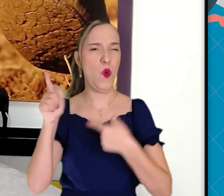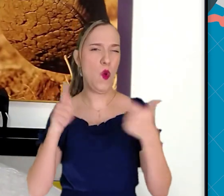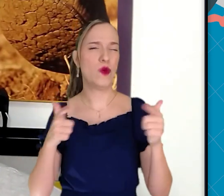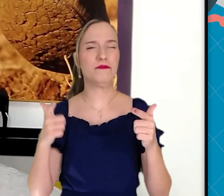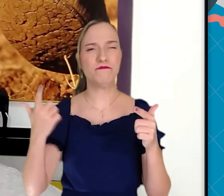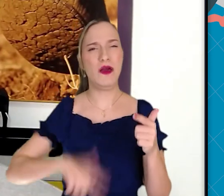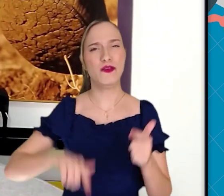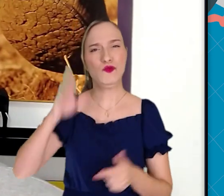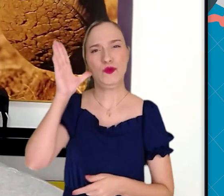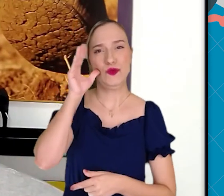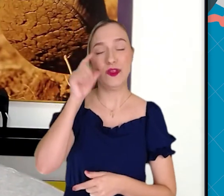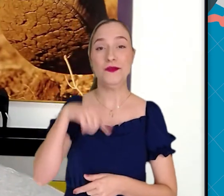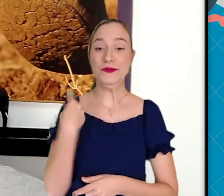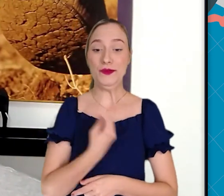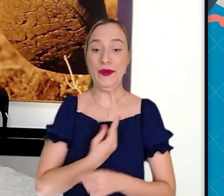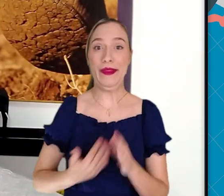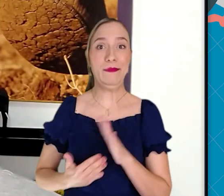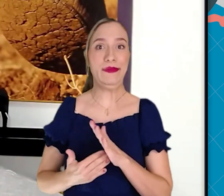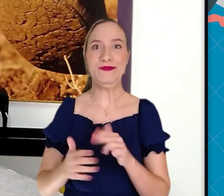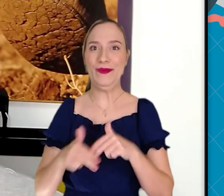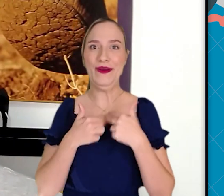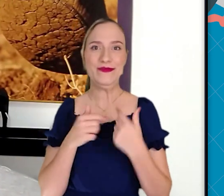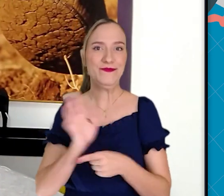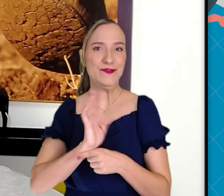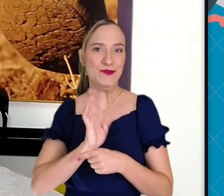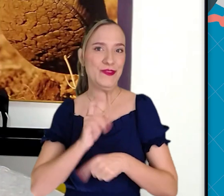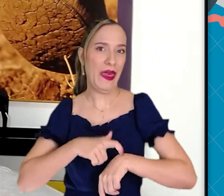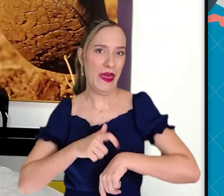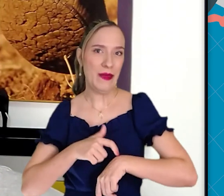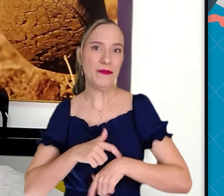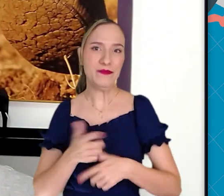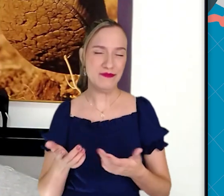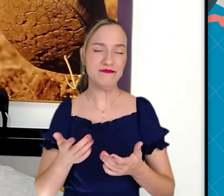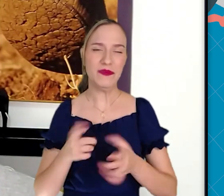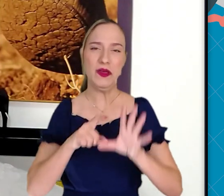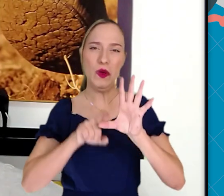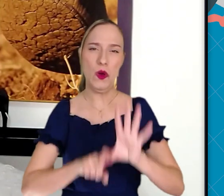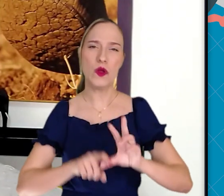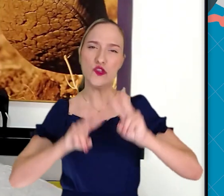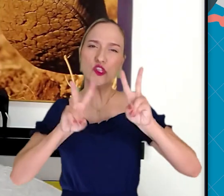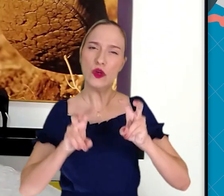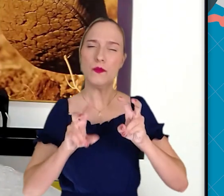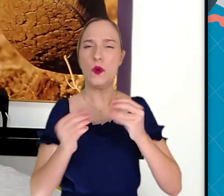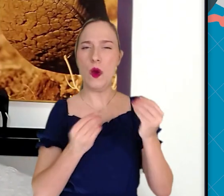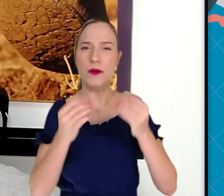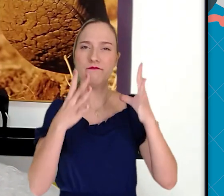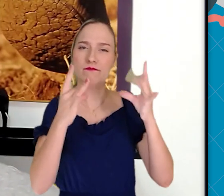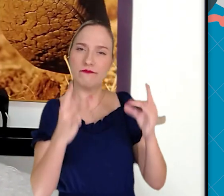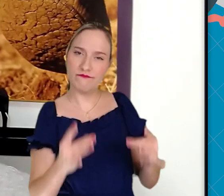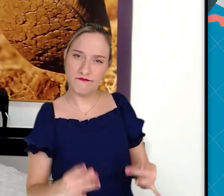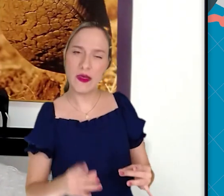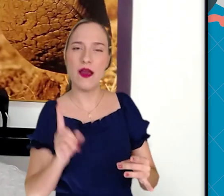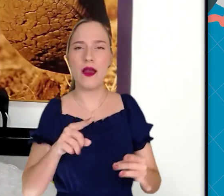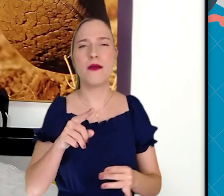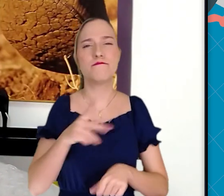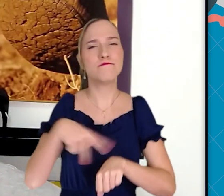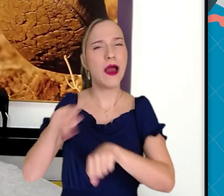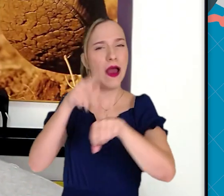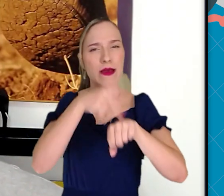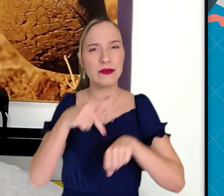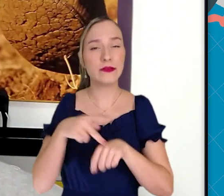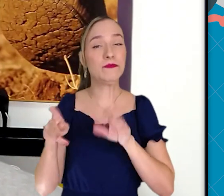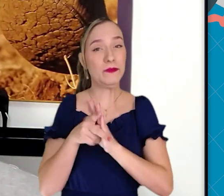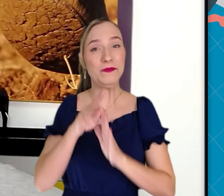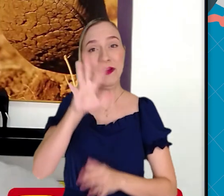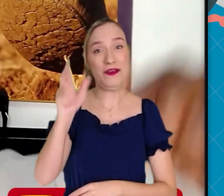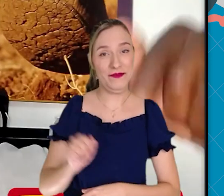curiosidades que a gente pode falar num vídeo específico sobre Angola, mais detalhado sobre os países africanos. Então, pessoal,